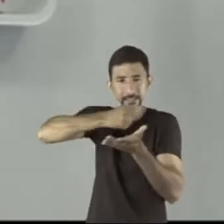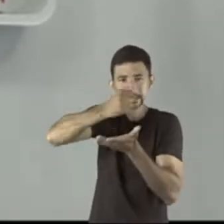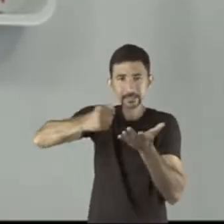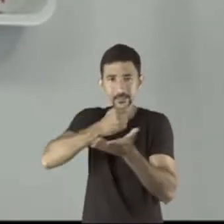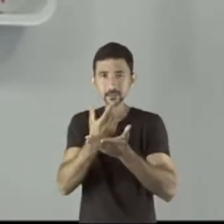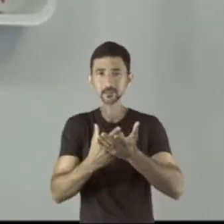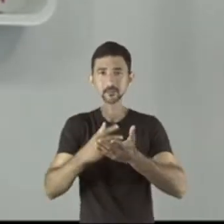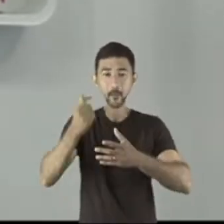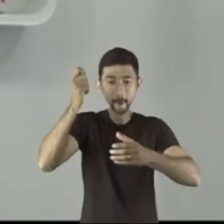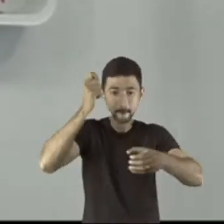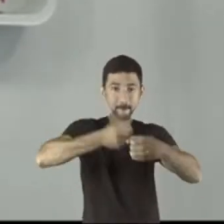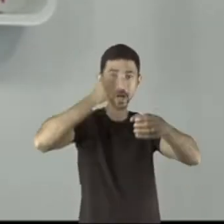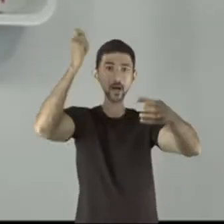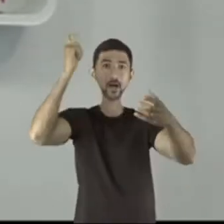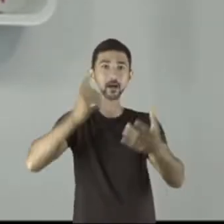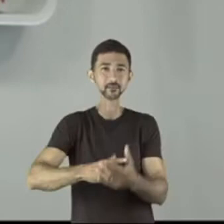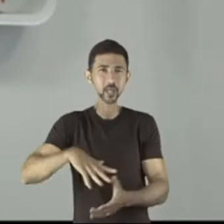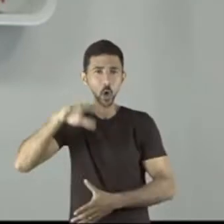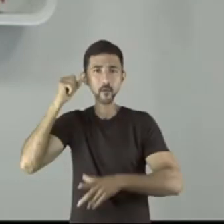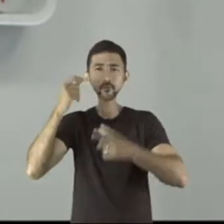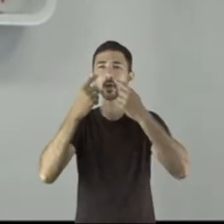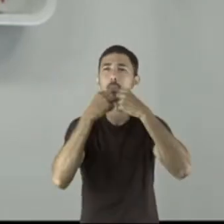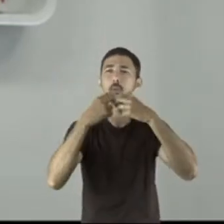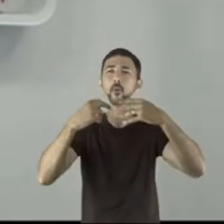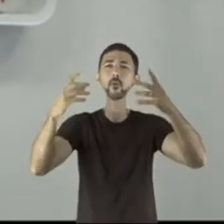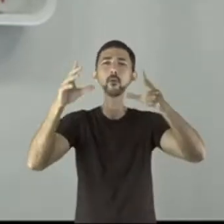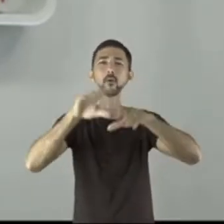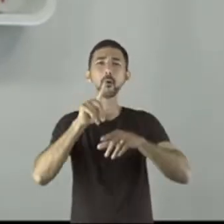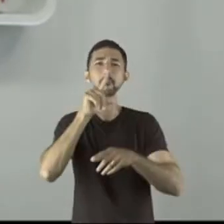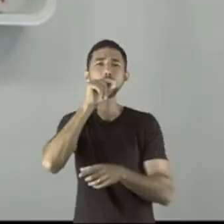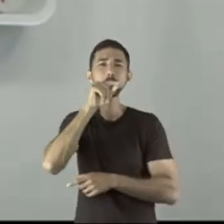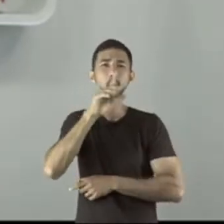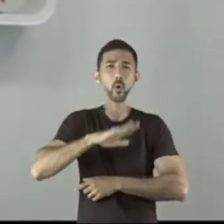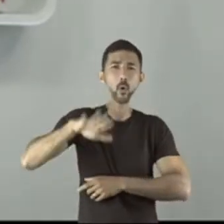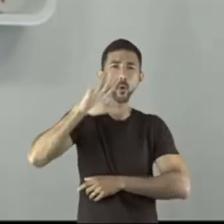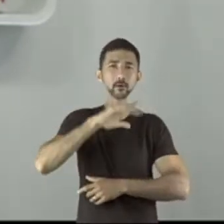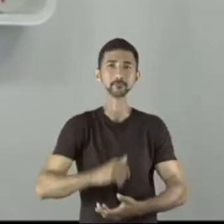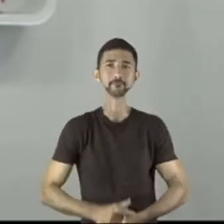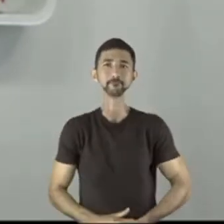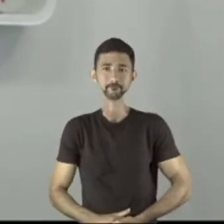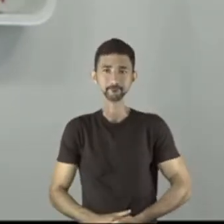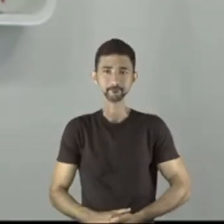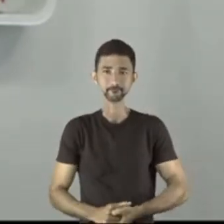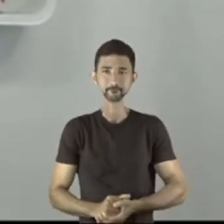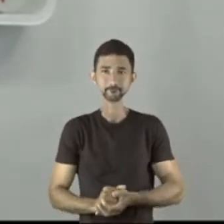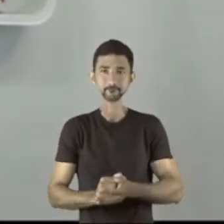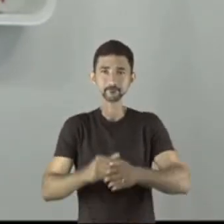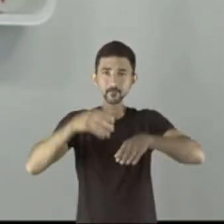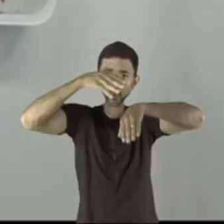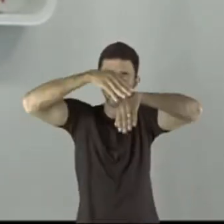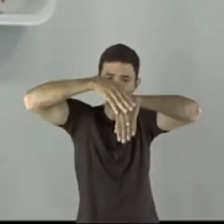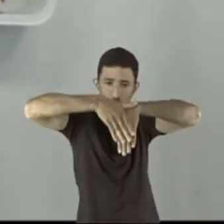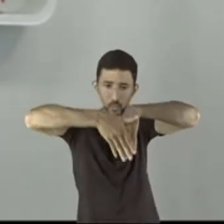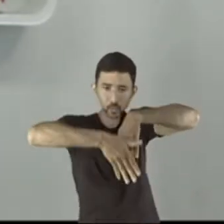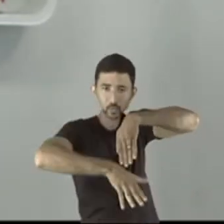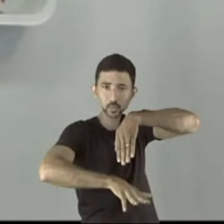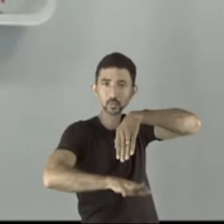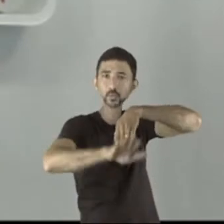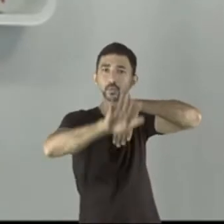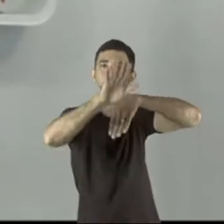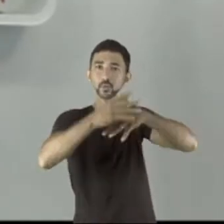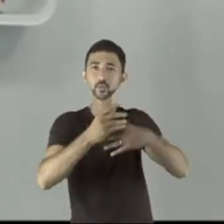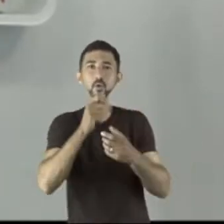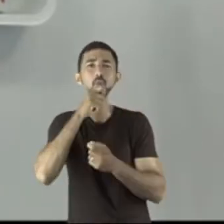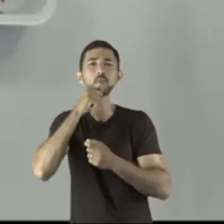ver mágico de cartola, ouvir o canto do bem-te-vi, bola, bola, bola, bola. Descer do escorregador,